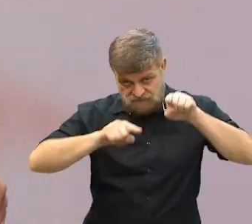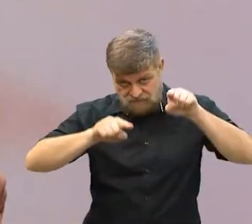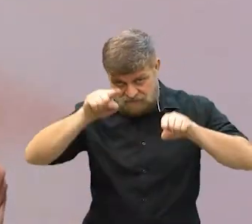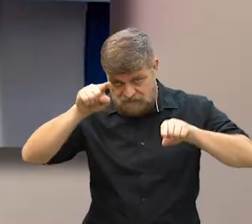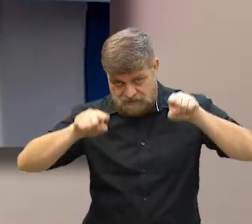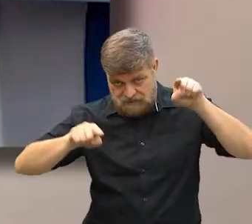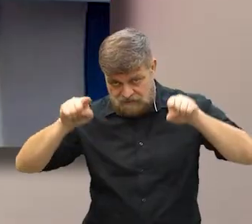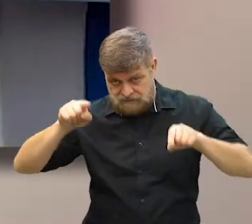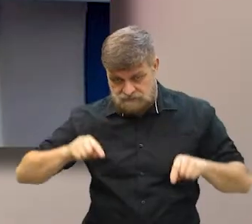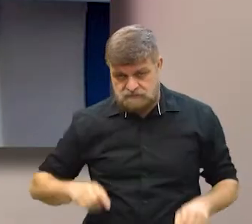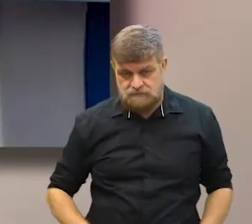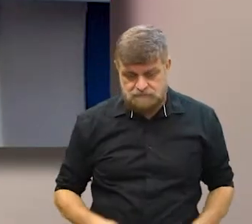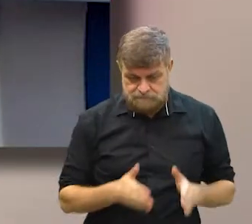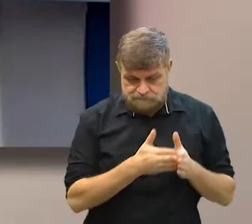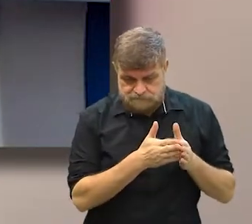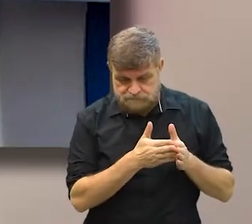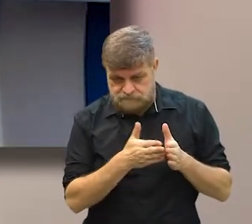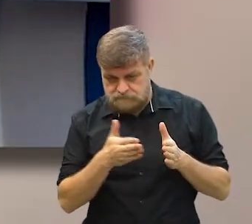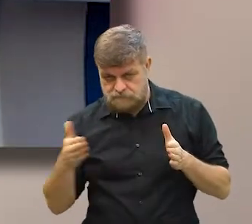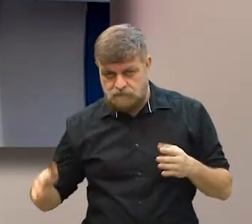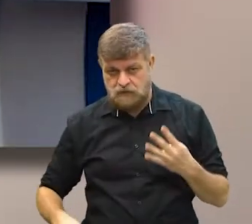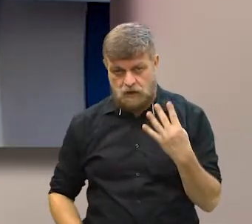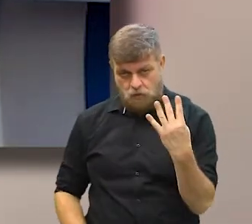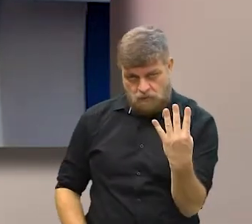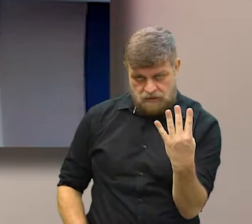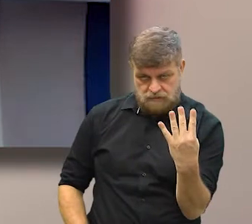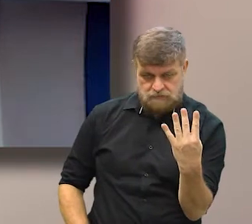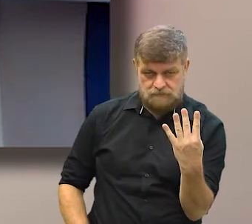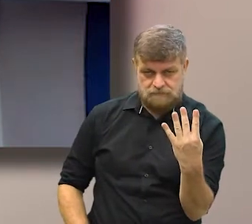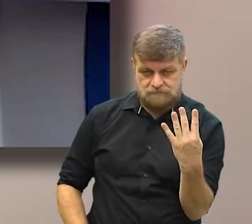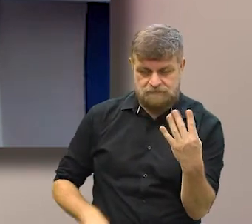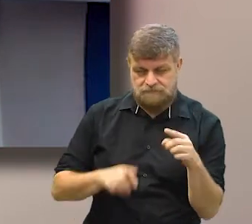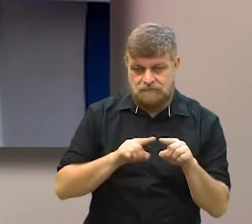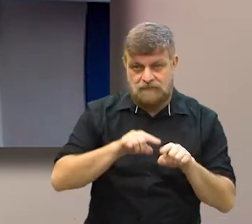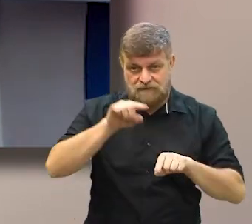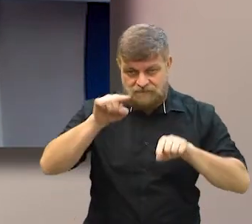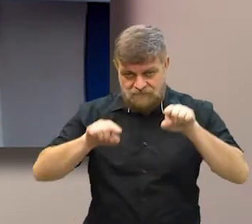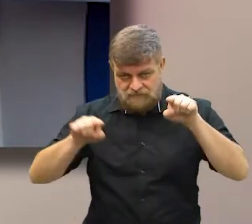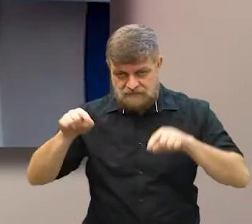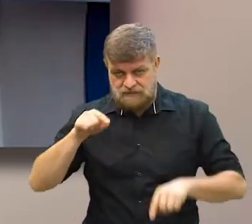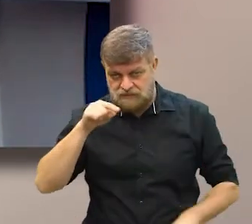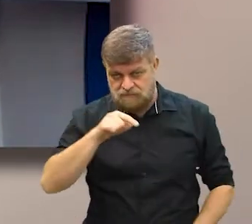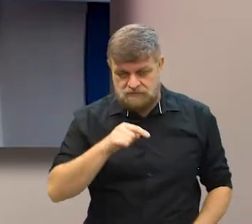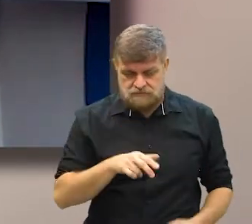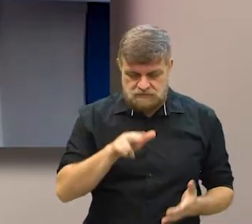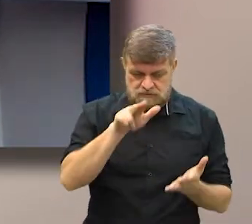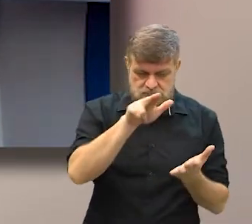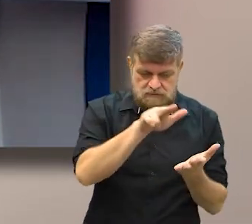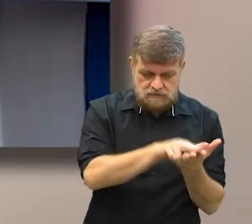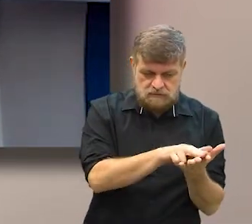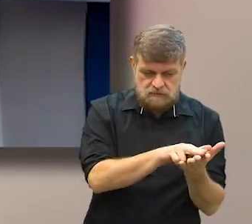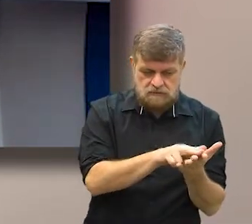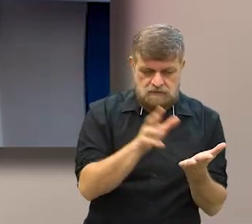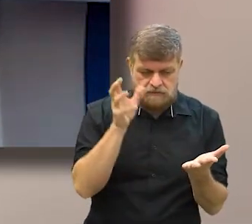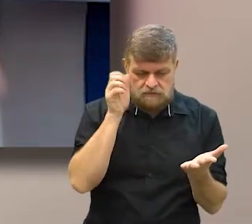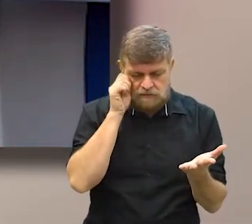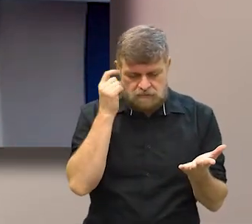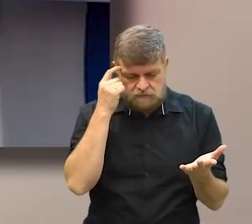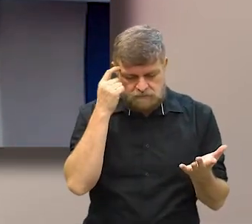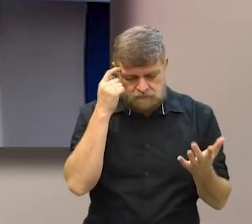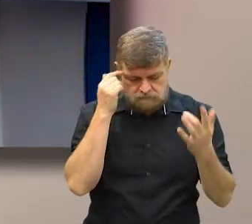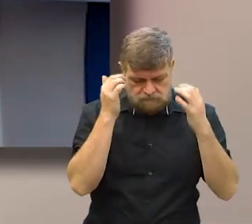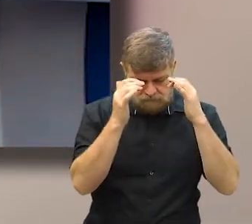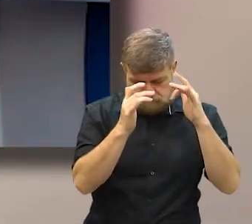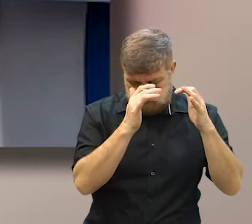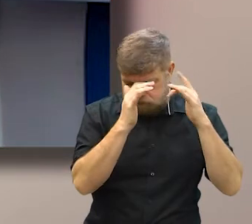fases. Isso, com certeza, são 4 fases. Se você já dorme com a cabeça